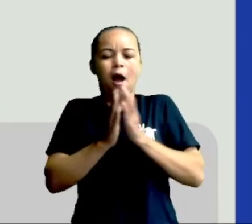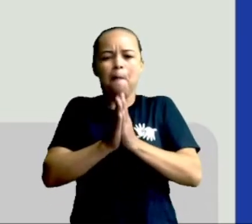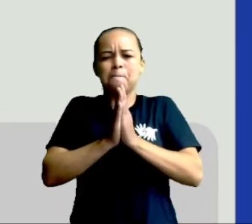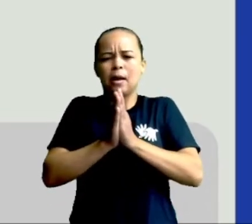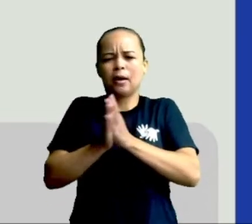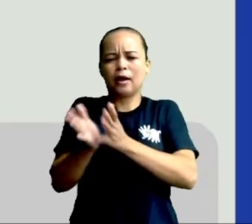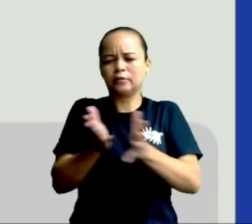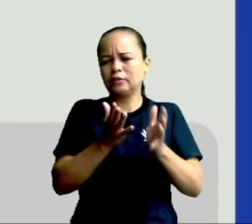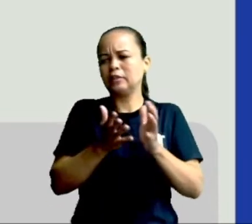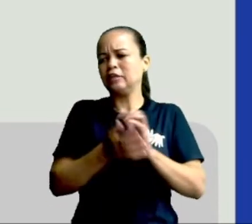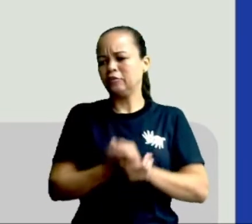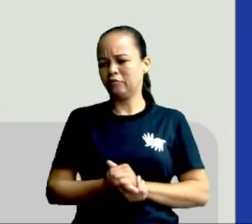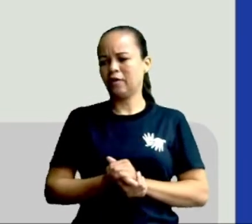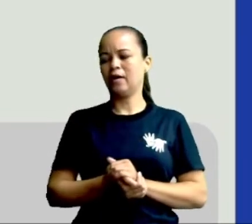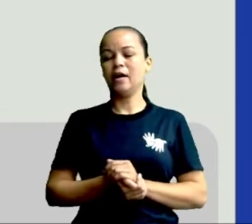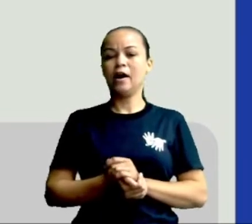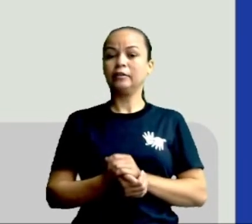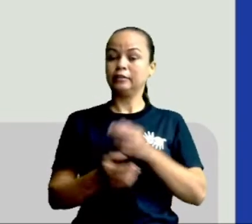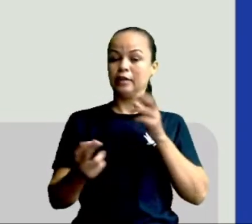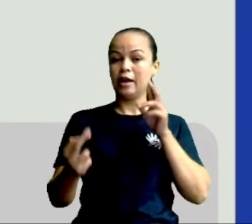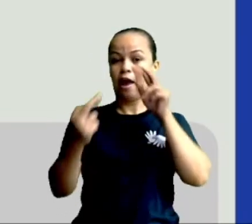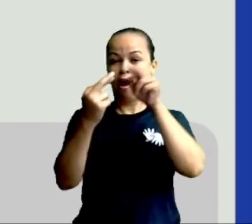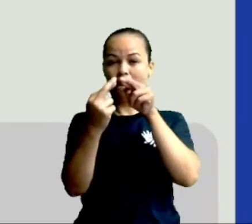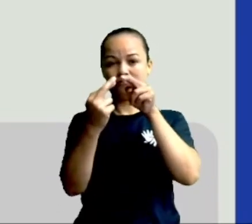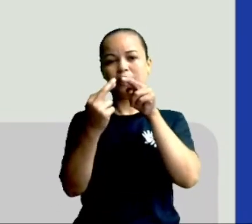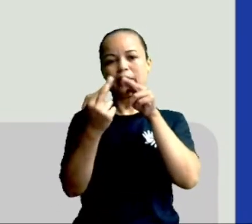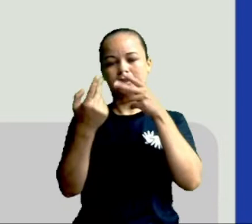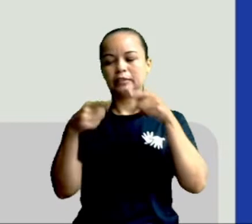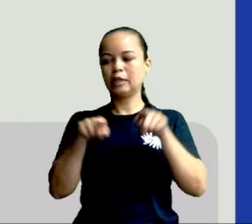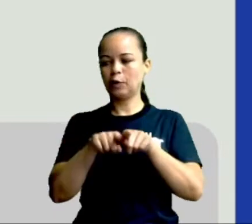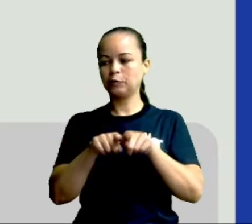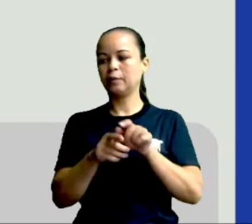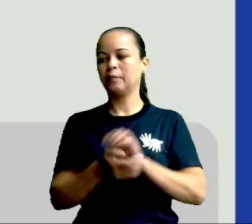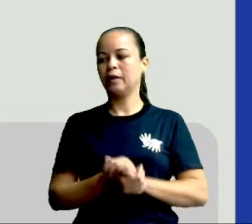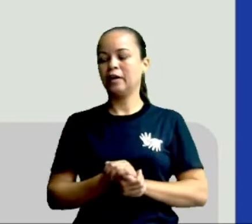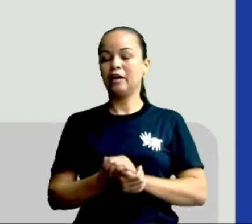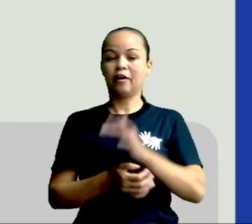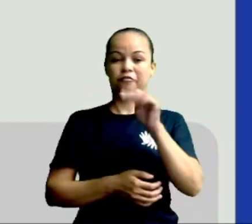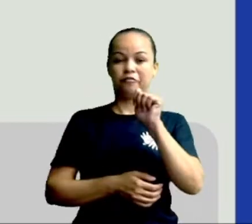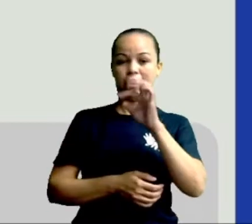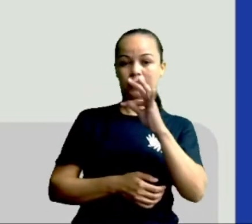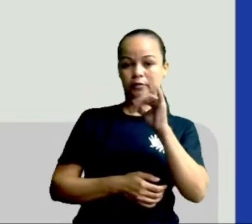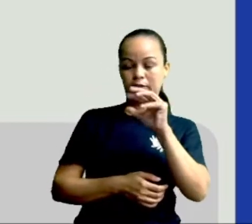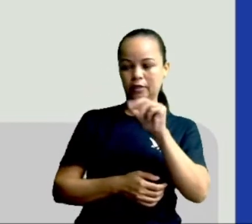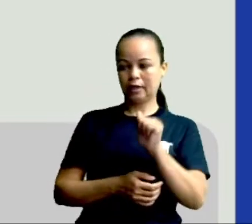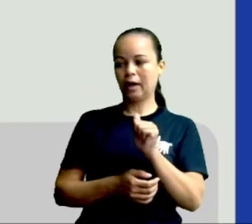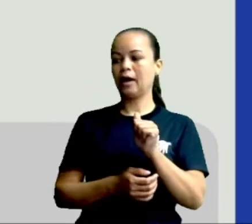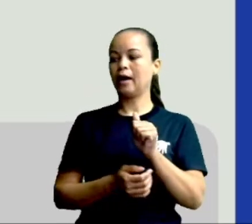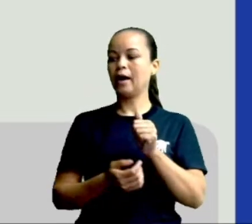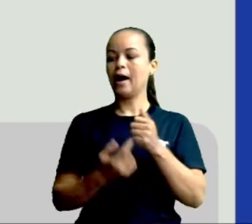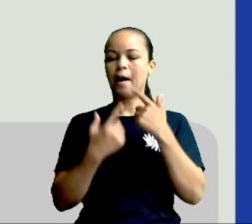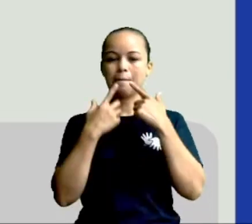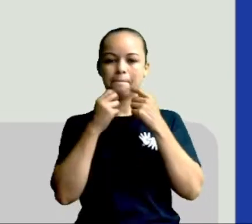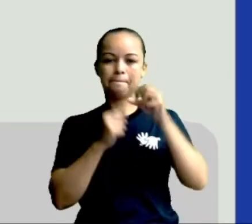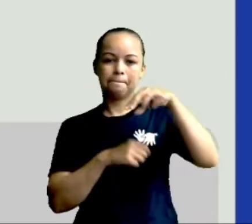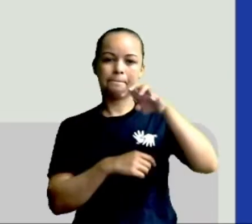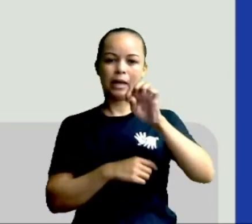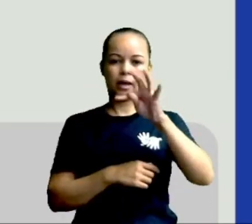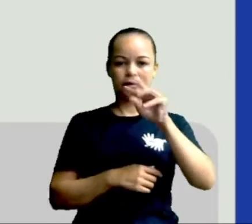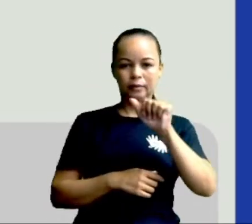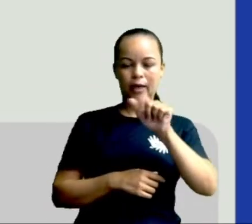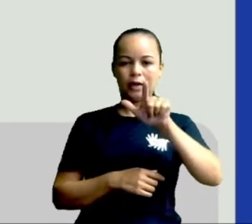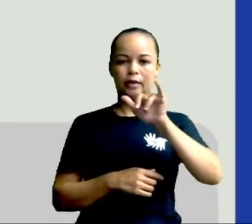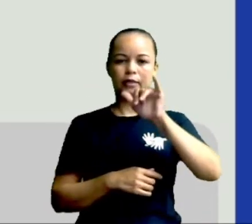ou conativa, a função referencial, a função fática, a função metalinguística, a